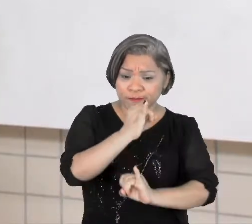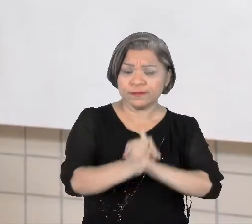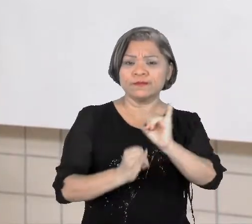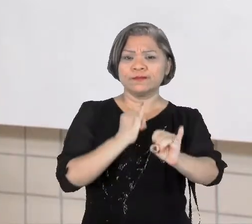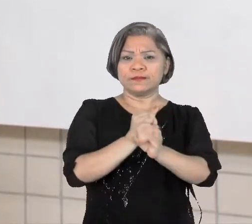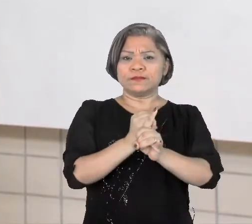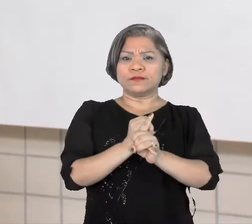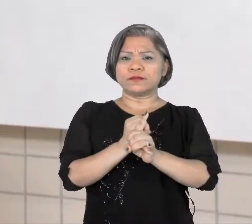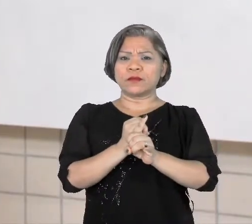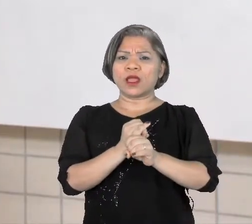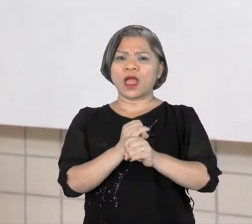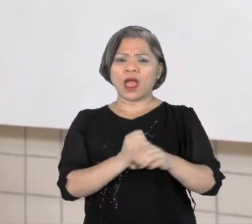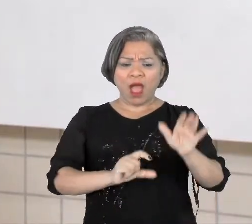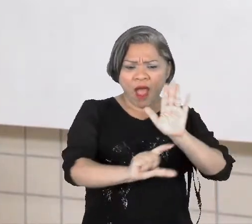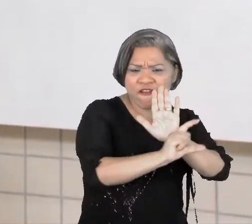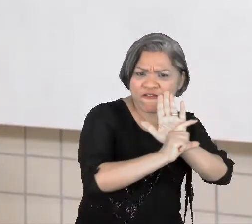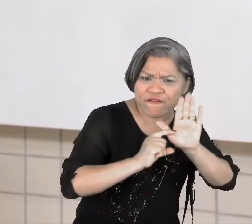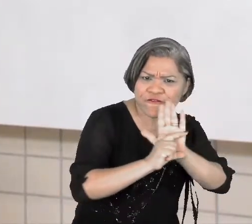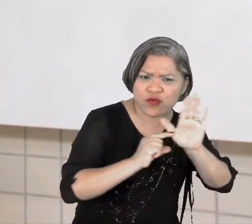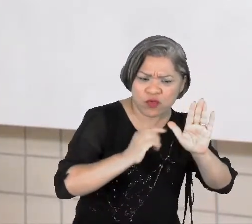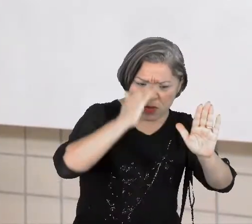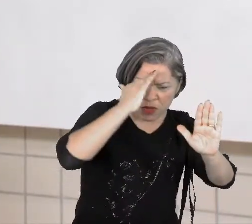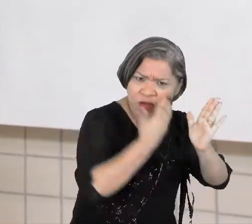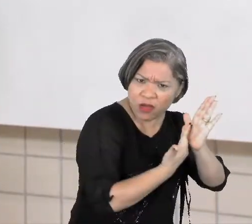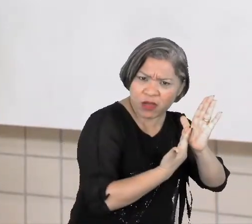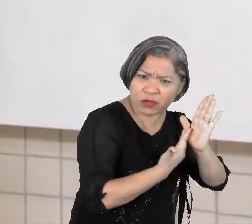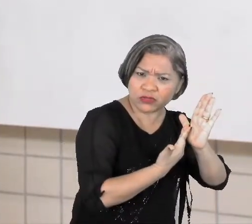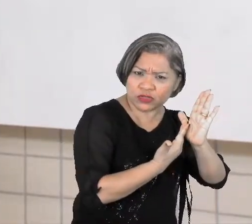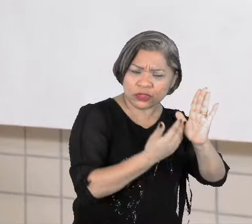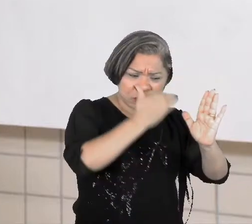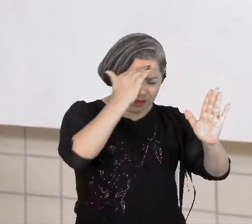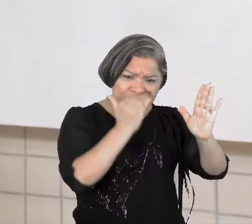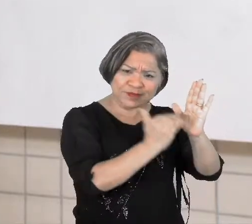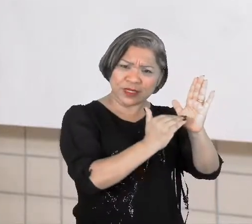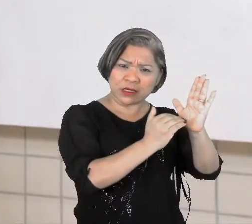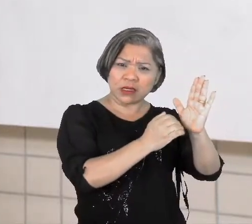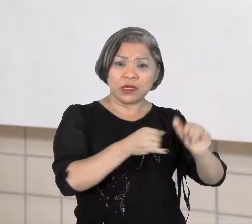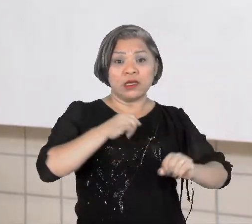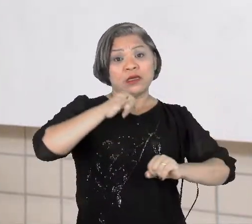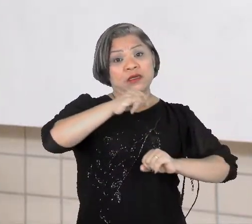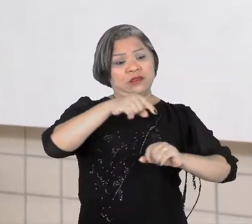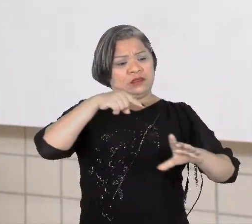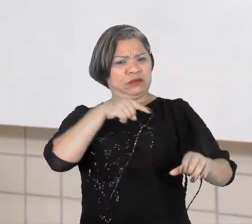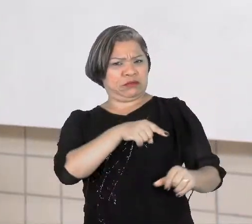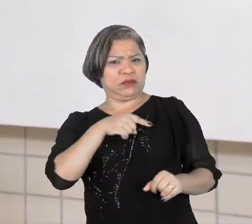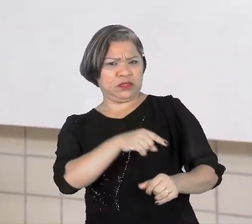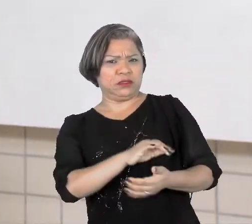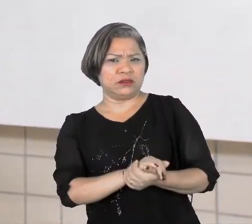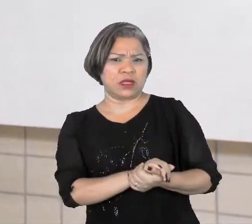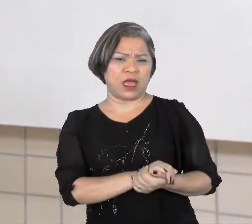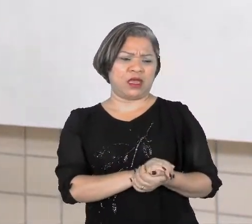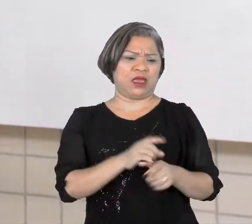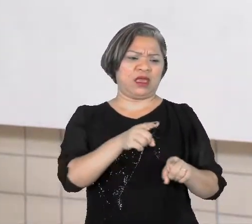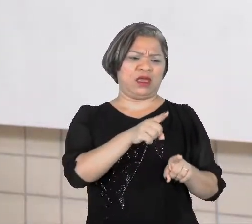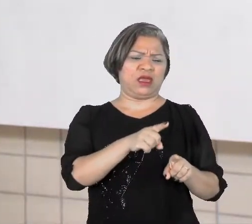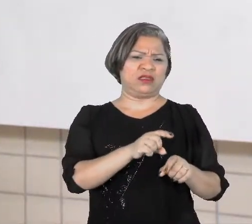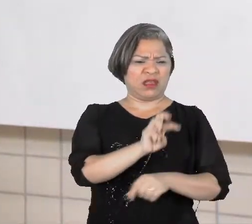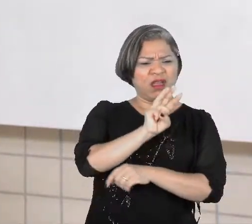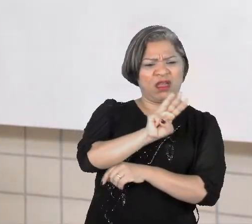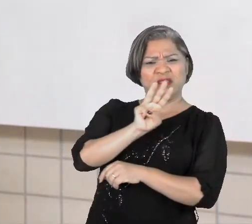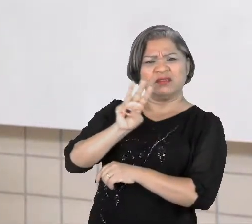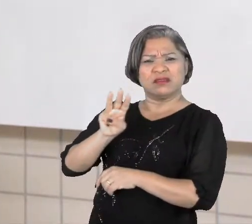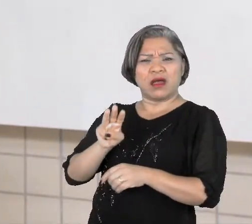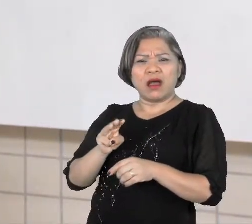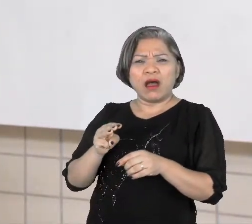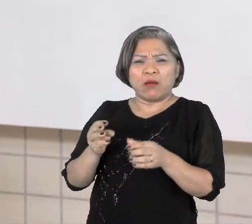se a fonte é confiável, veja se não estão utilizando o nome daquele benefício, daquele site, daquele